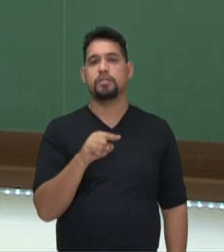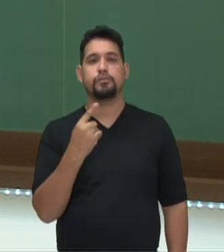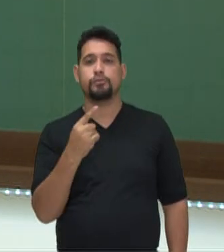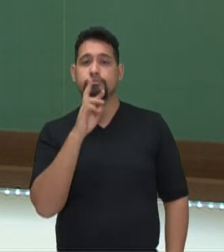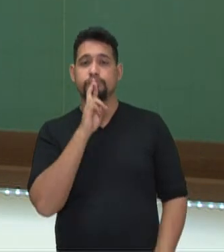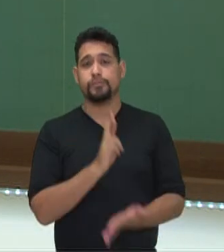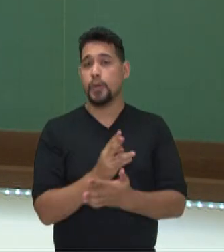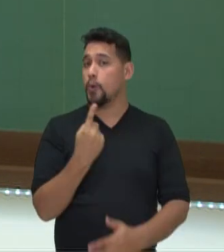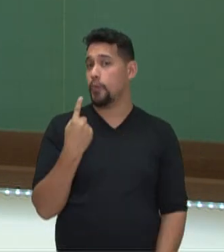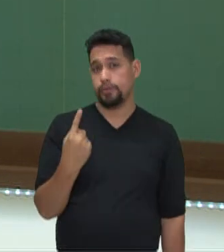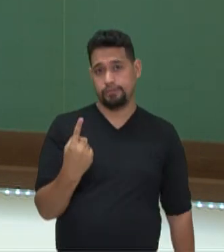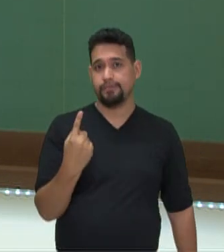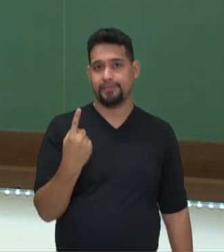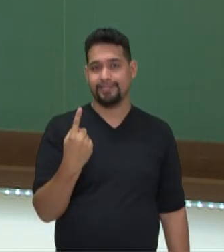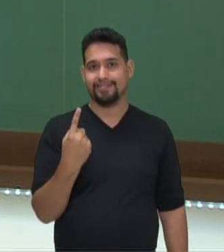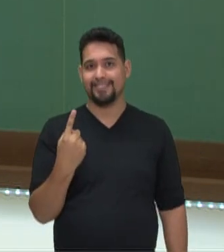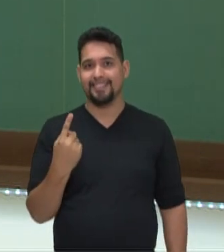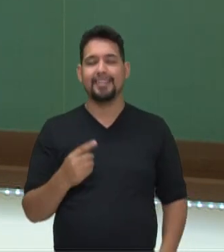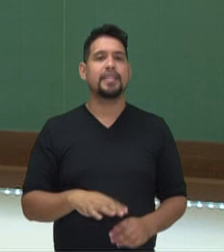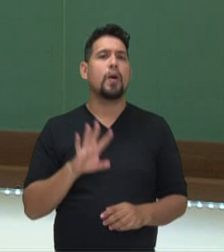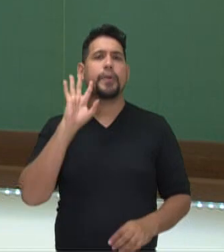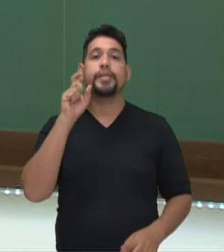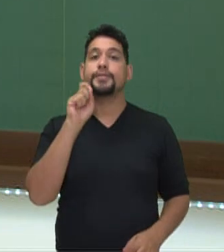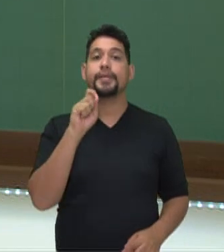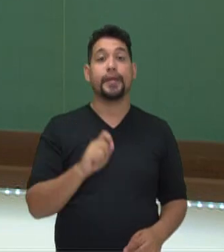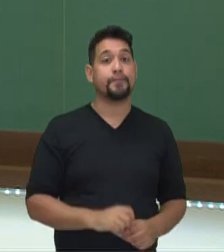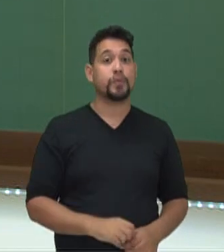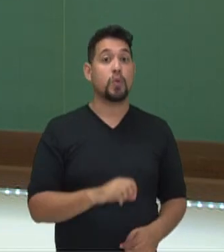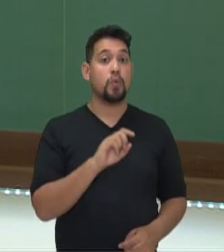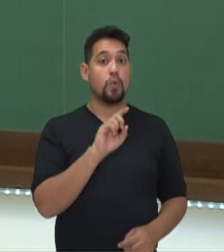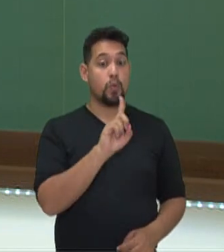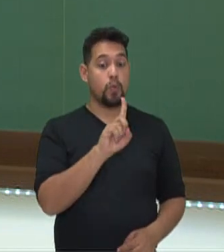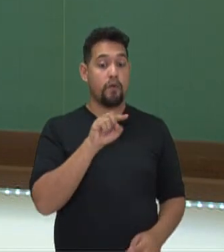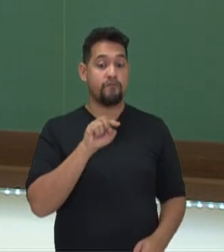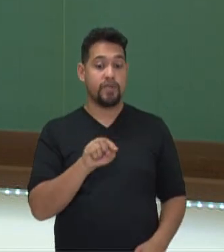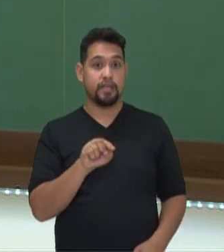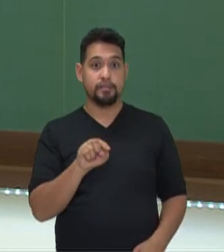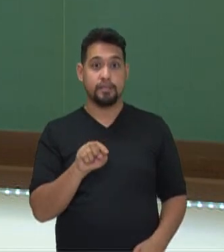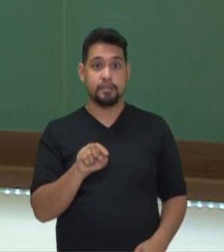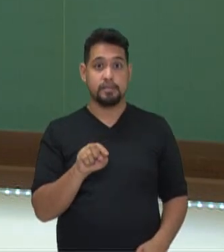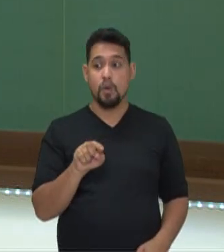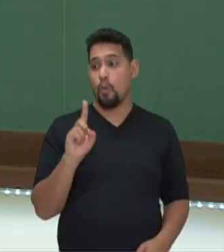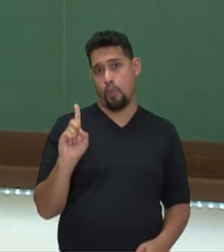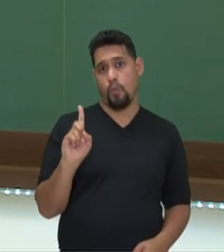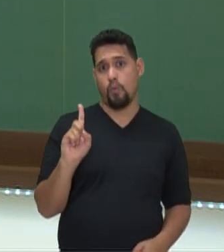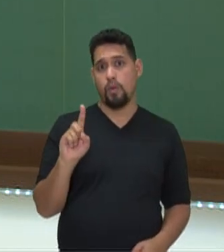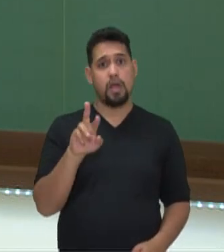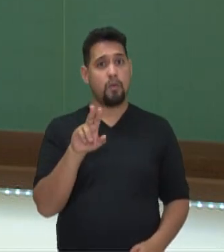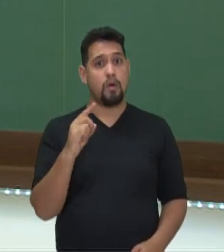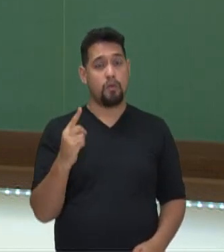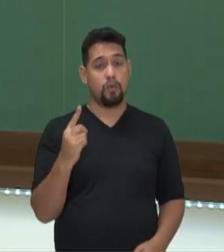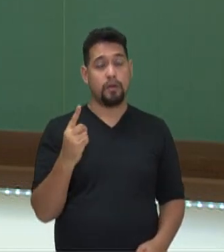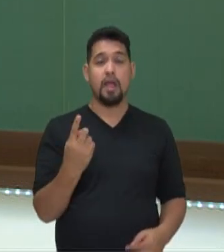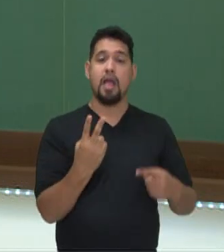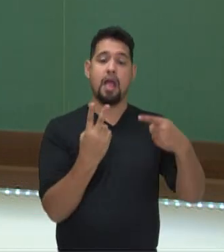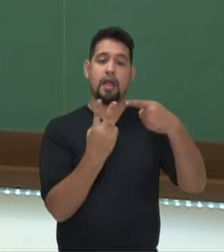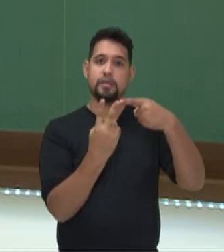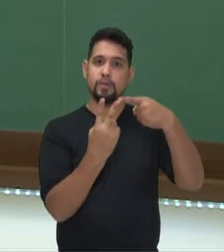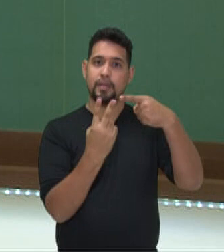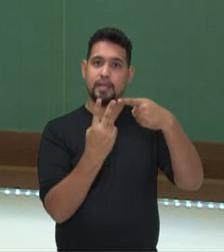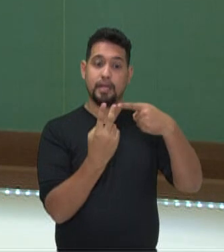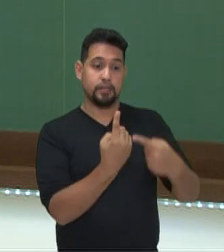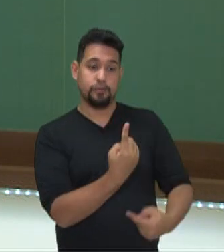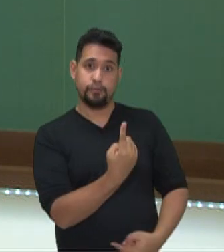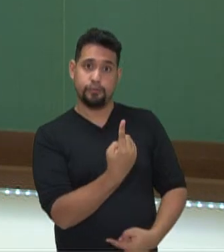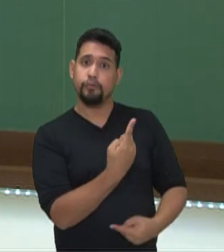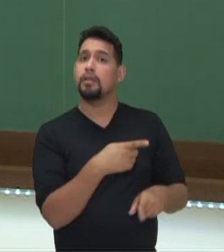Então, significa que como 1 vezes ele mesmo é igual a 1, a raiz quadrada